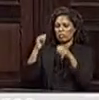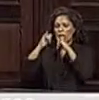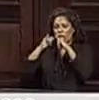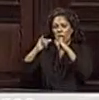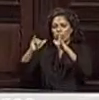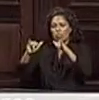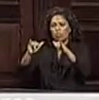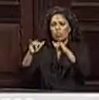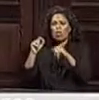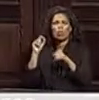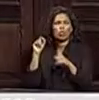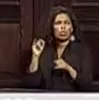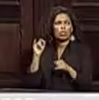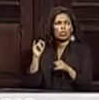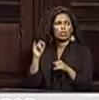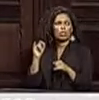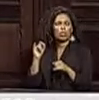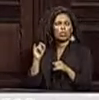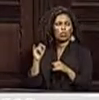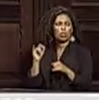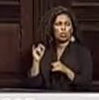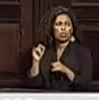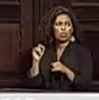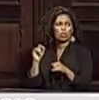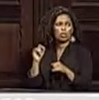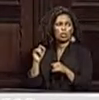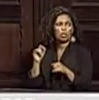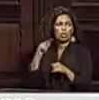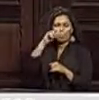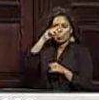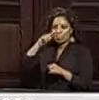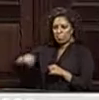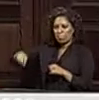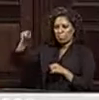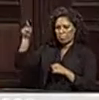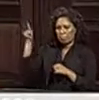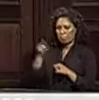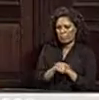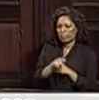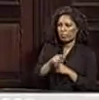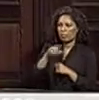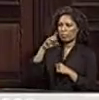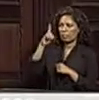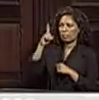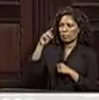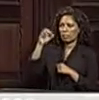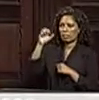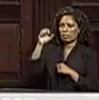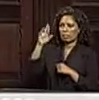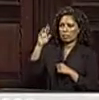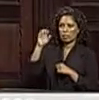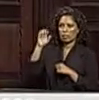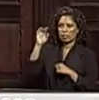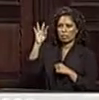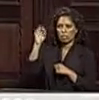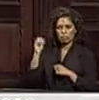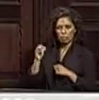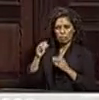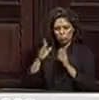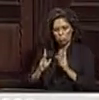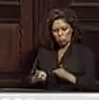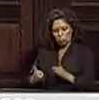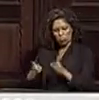debate vai nesse sentido, de cancelar a participação no Repetro e avançar, inclusive, em outras